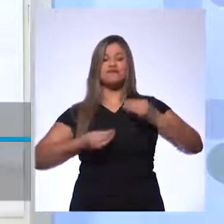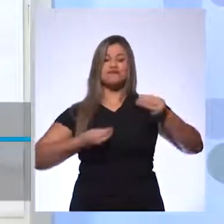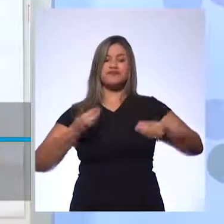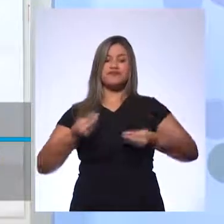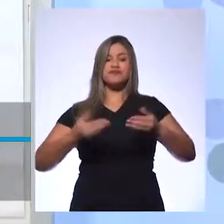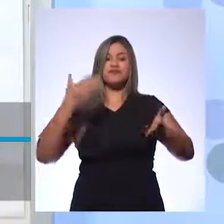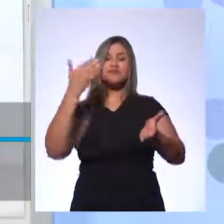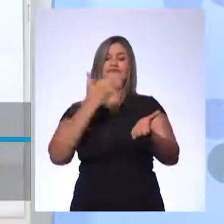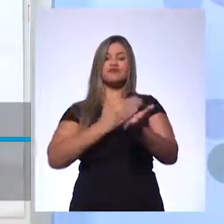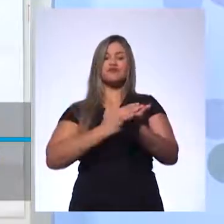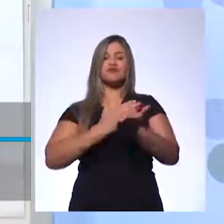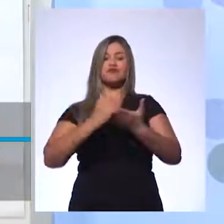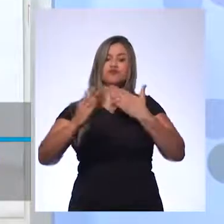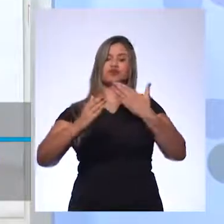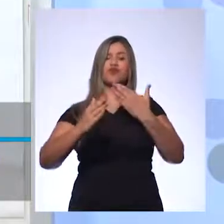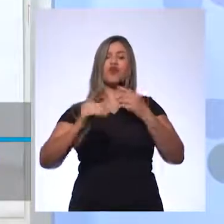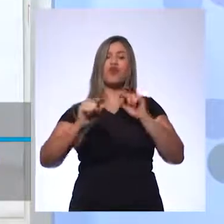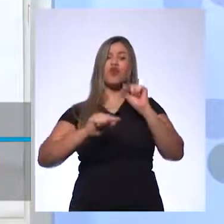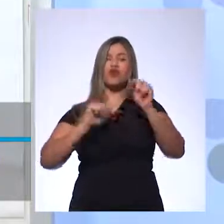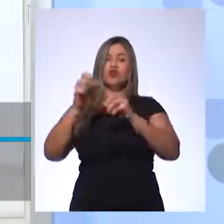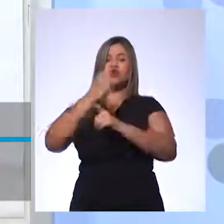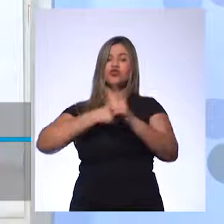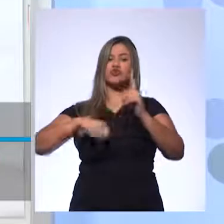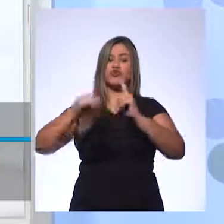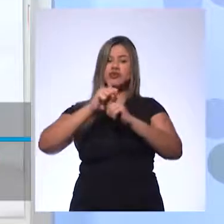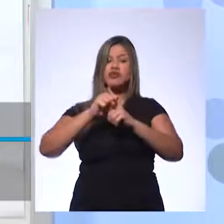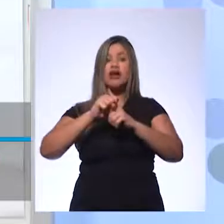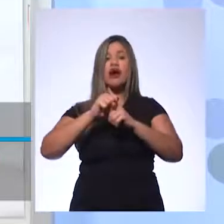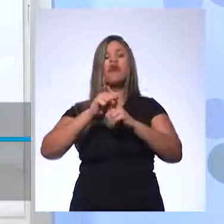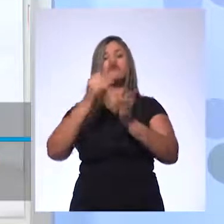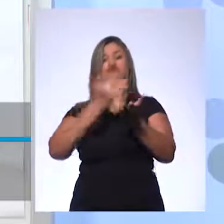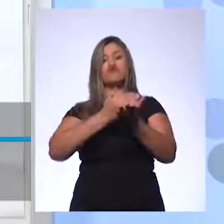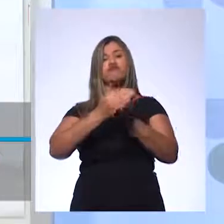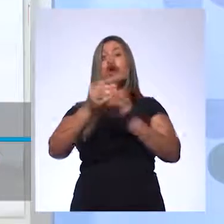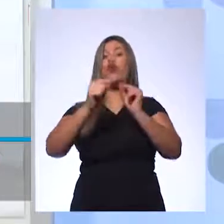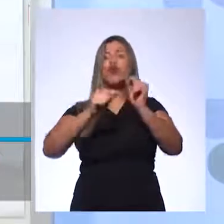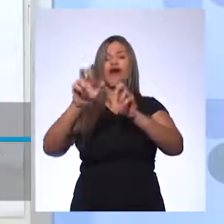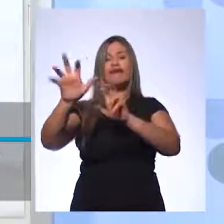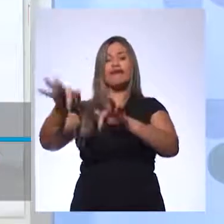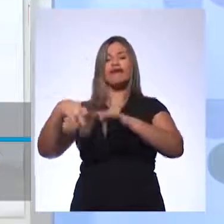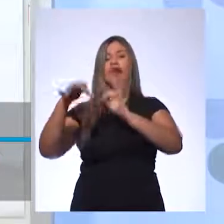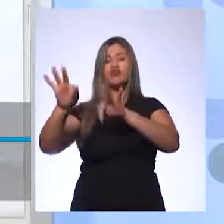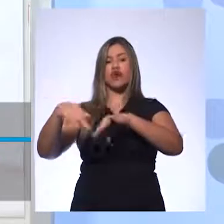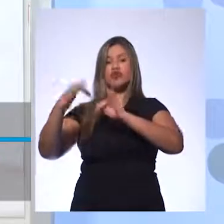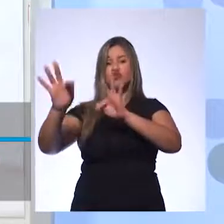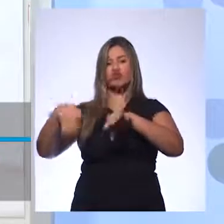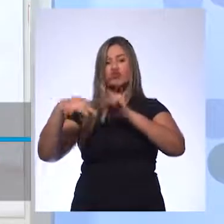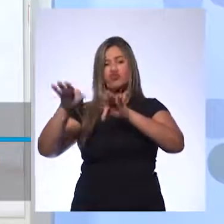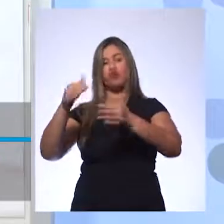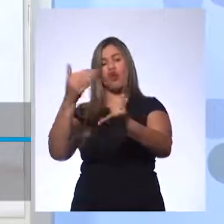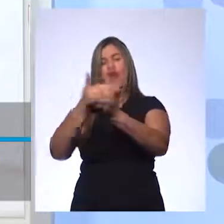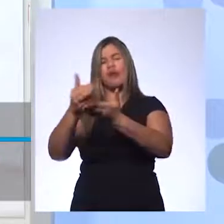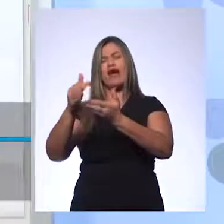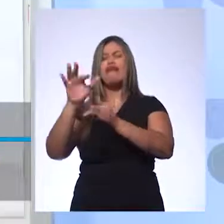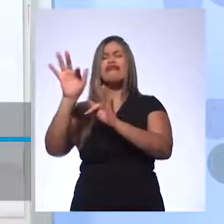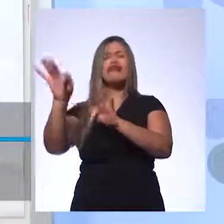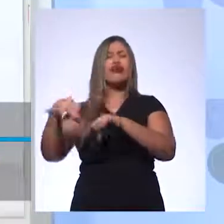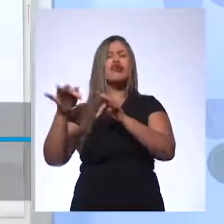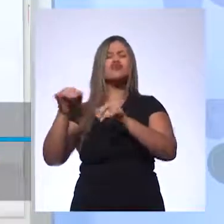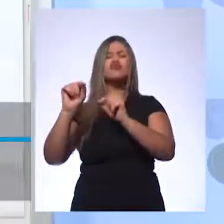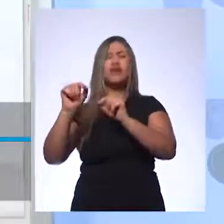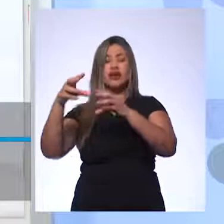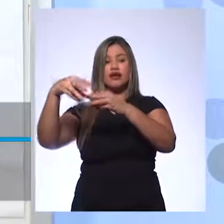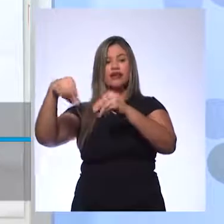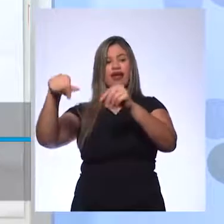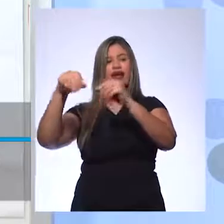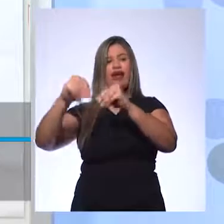começasse uma nova lógica social que é o feudalismo nós temos agora os feudos que é um seu dá uma